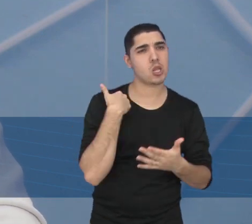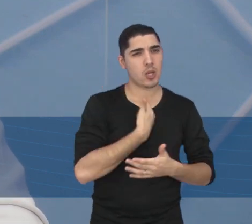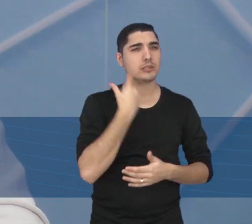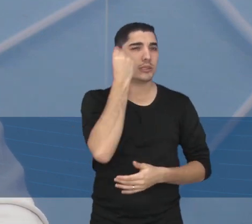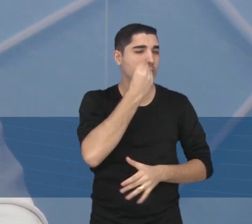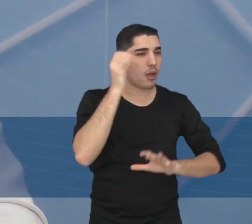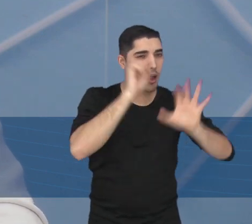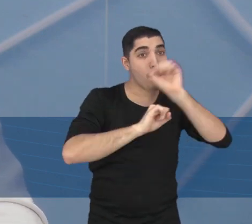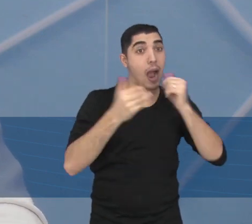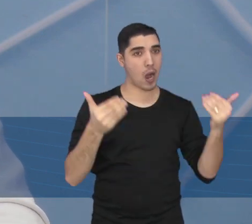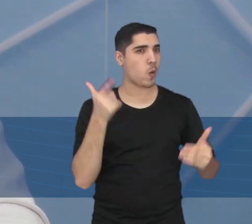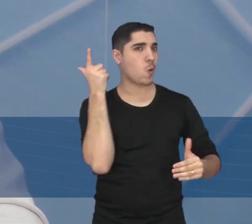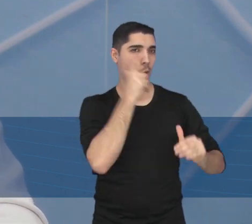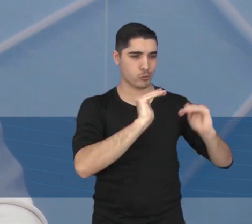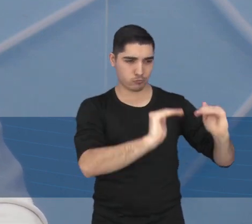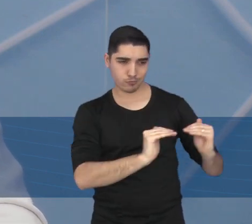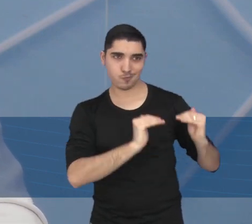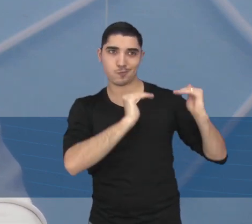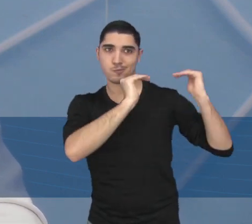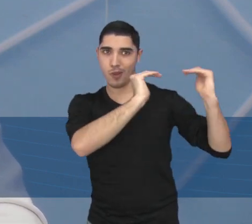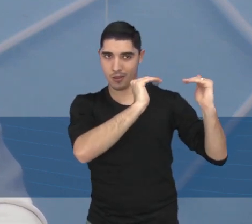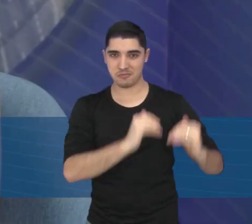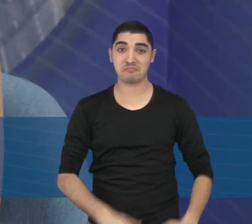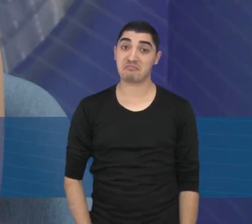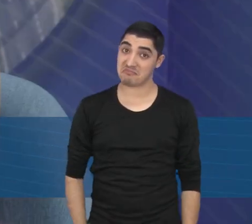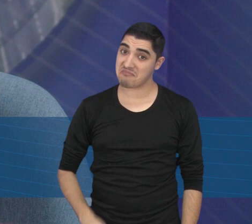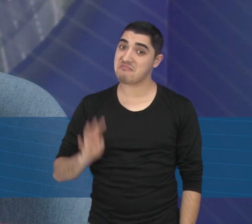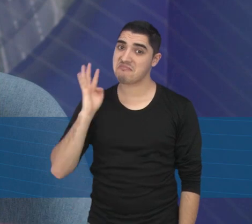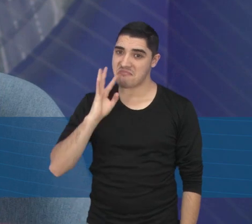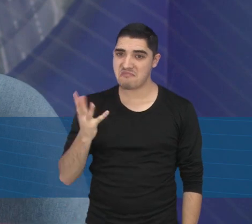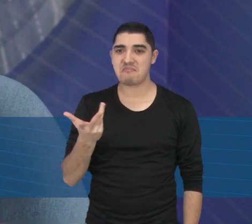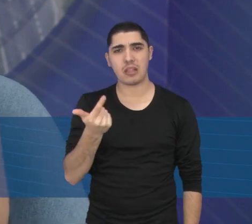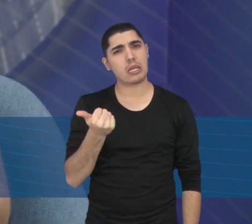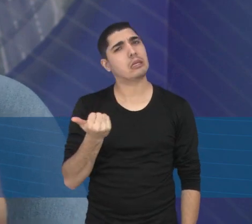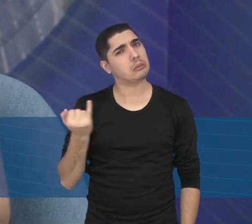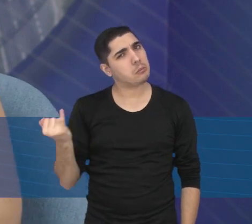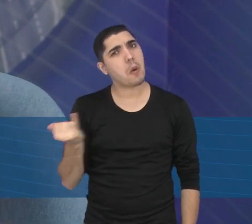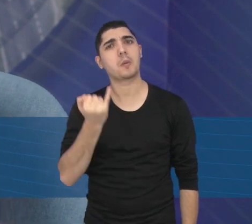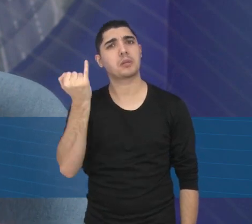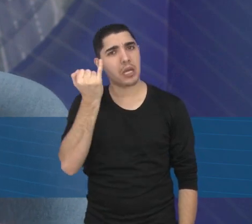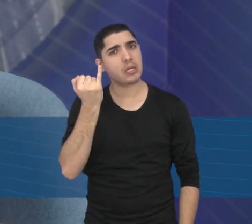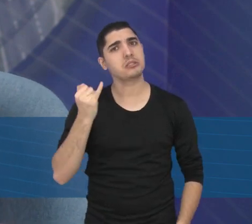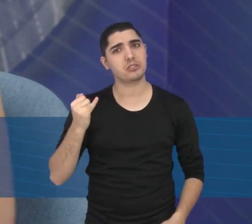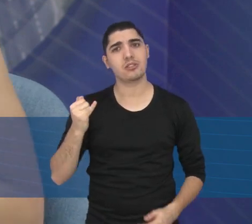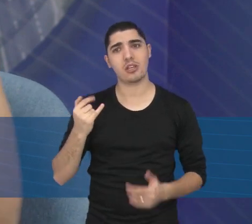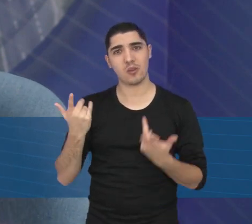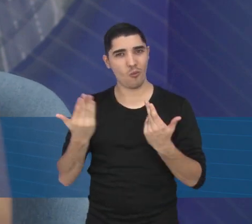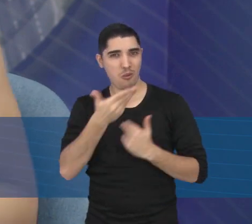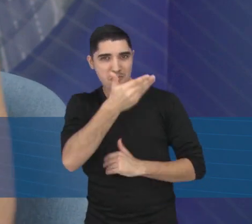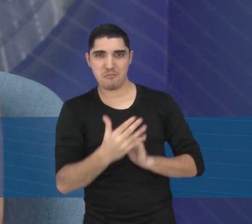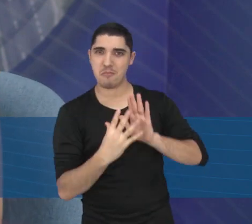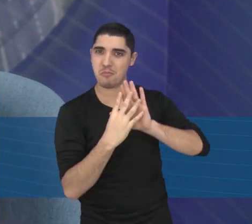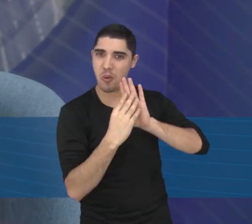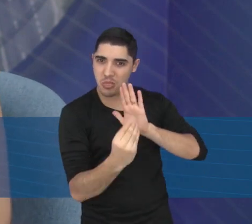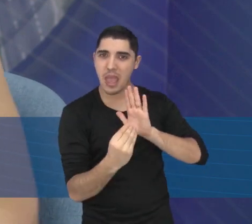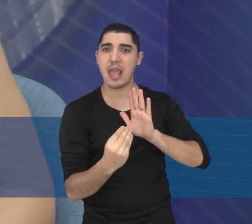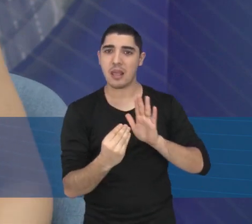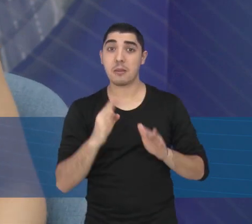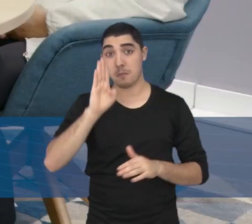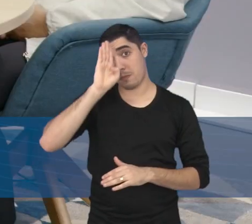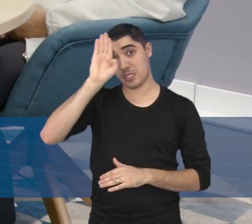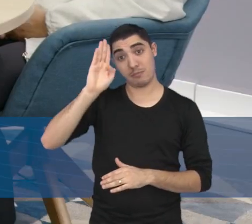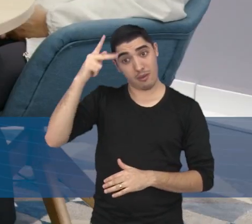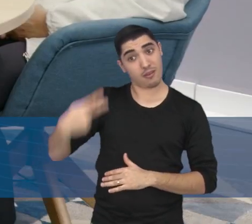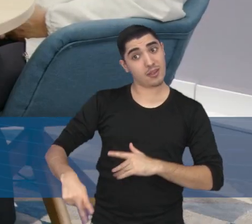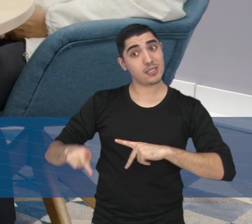a empresa hoje está num patamar bem de relevância. Bacana. É importante, né, a gente ter exemplos como esse, Sim, são